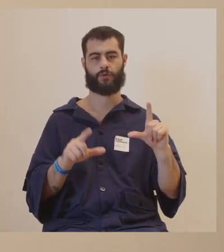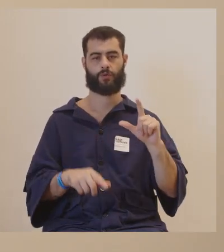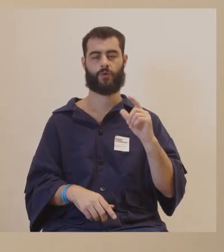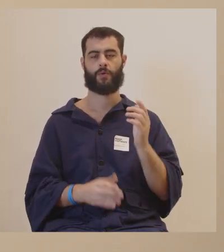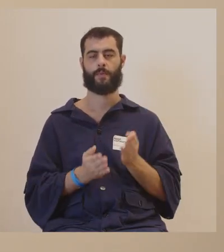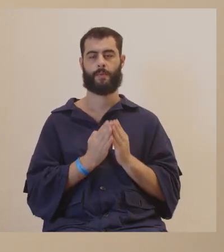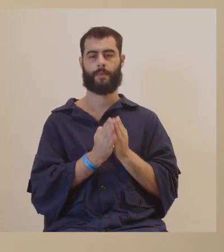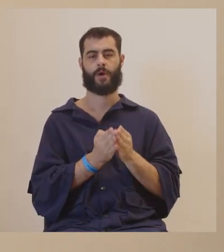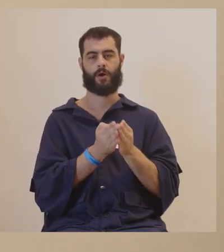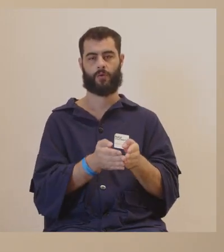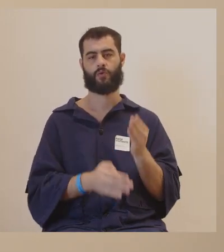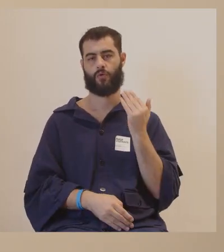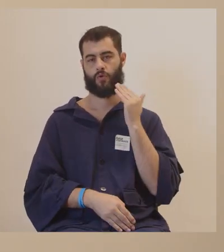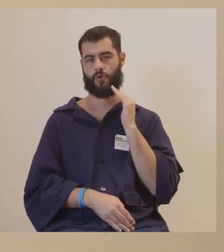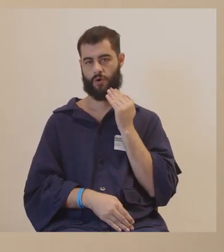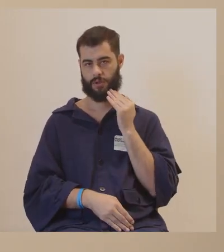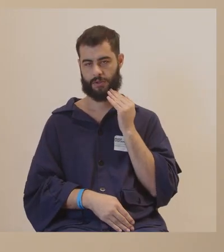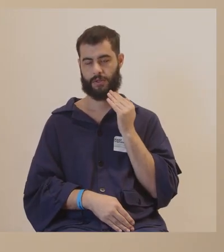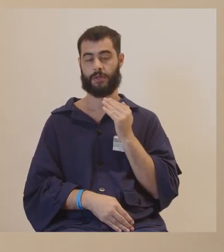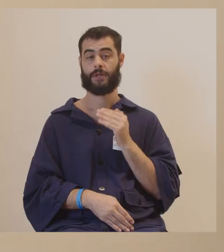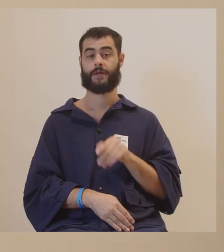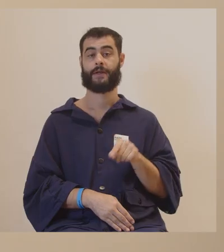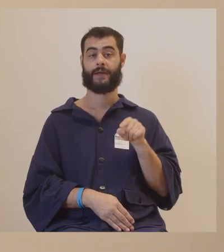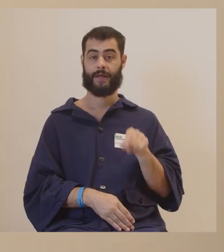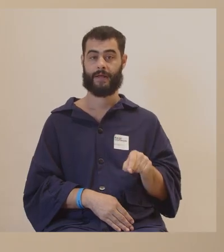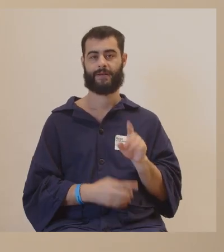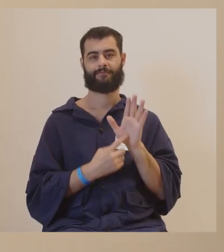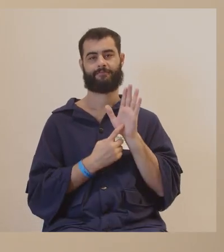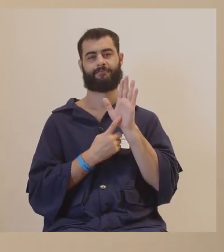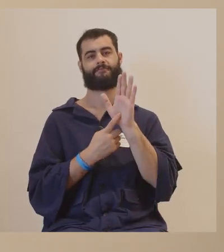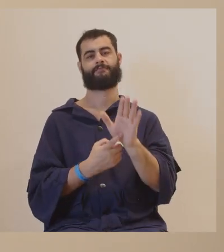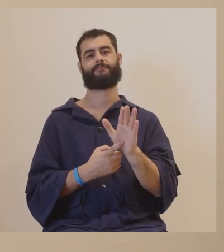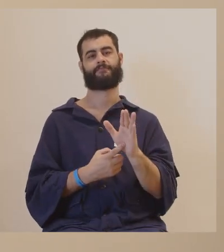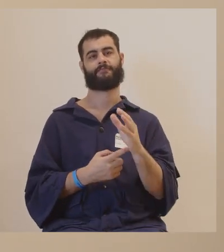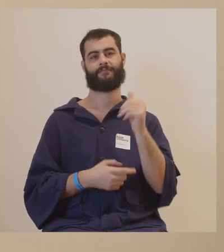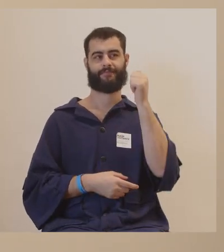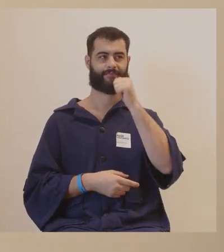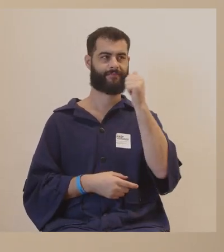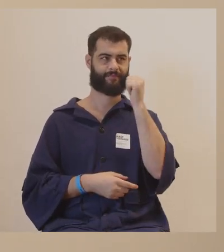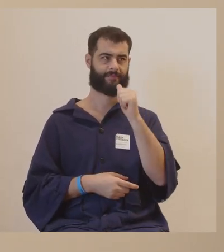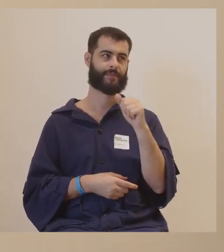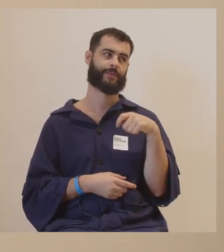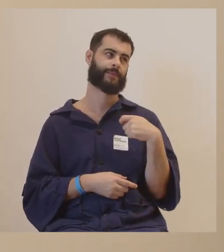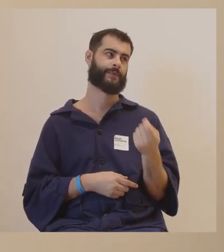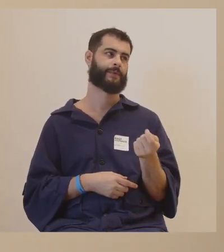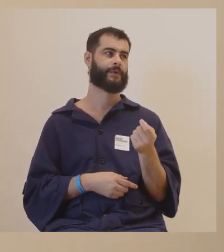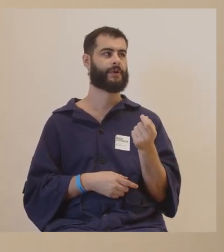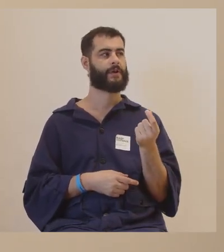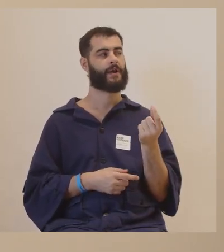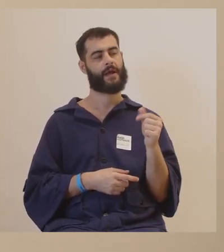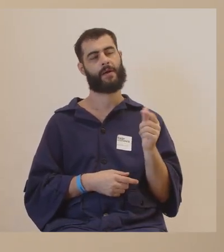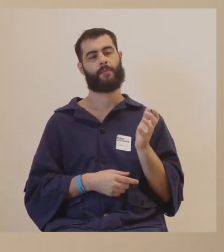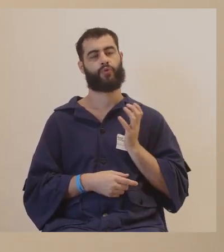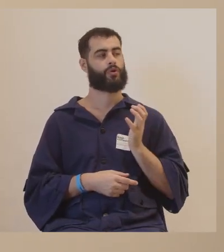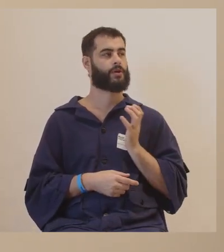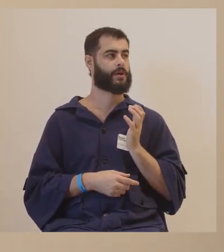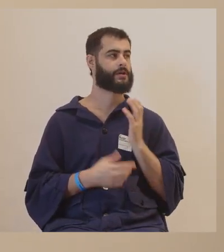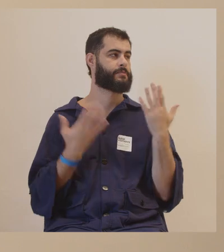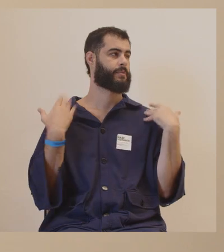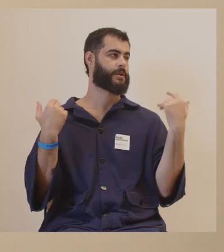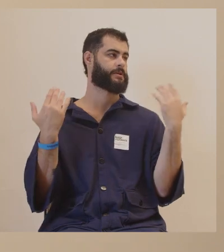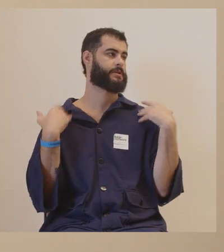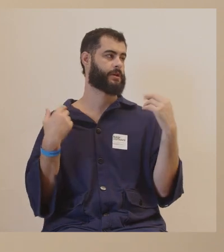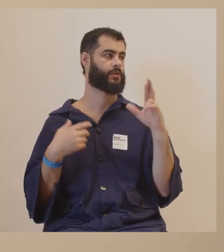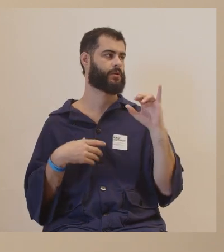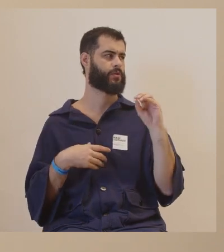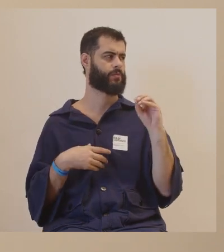começa a ver a transformação dessas meninas, modelos que são simplesmente pequeno-burguesas passeando de rio, numa outra coisa.